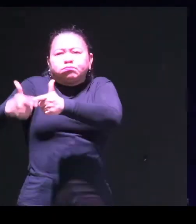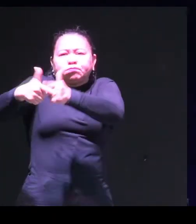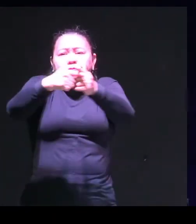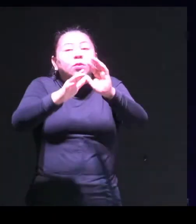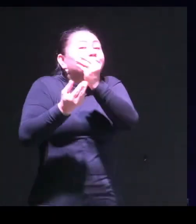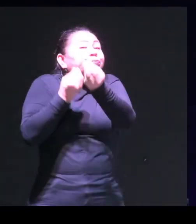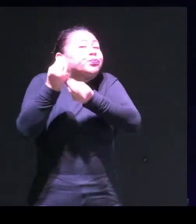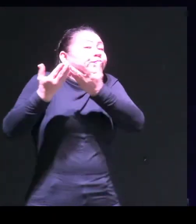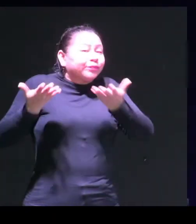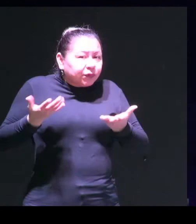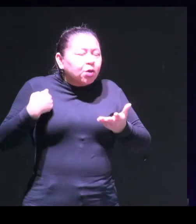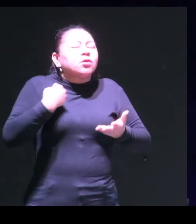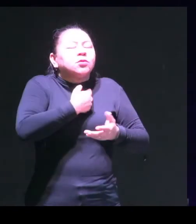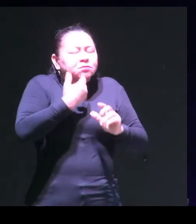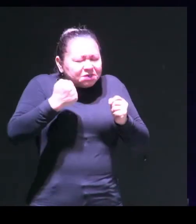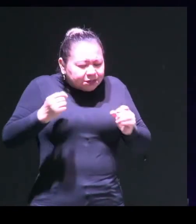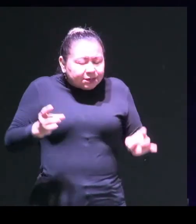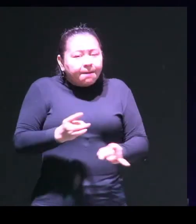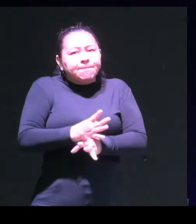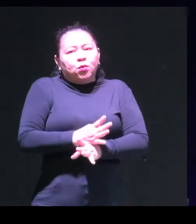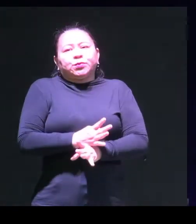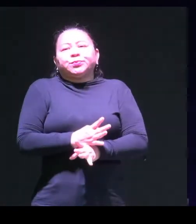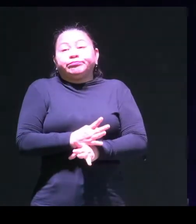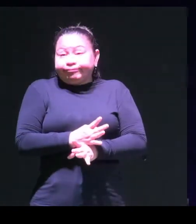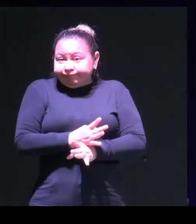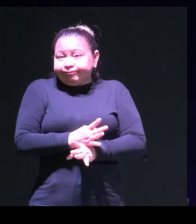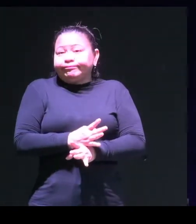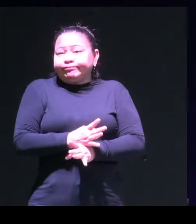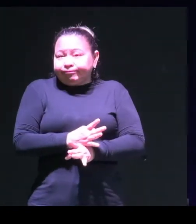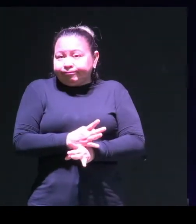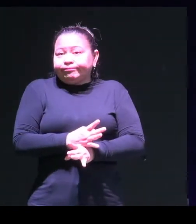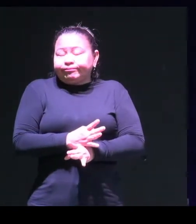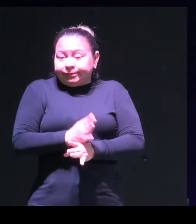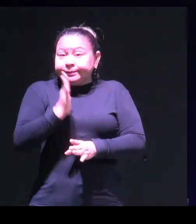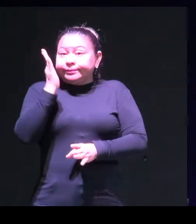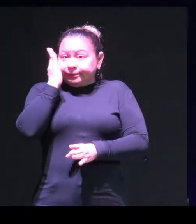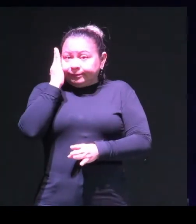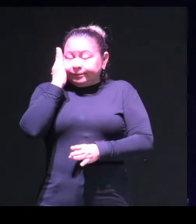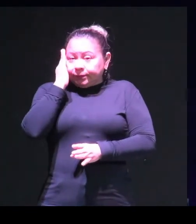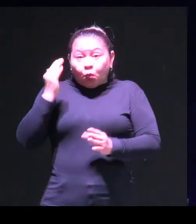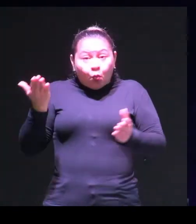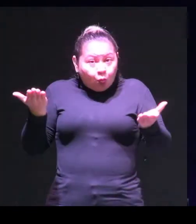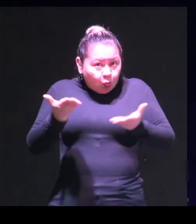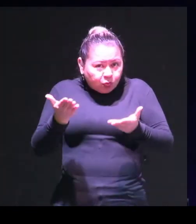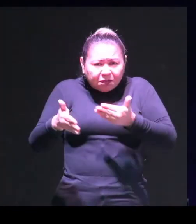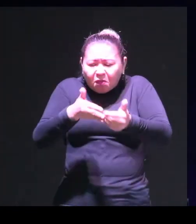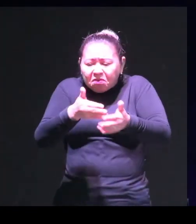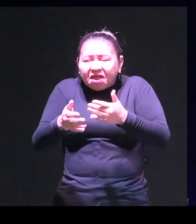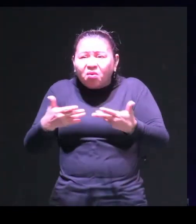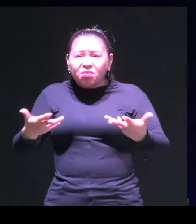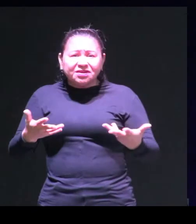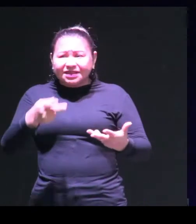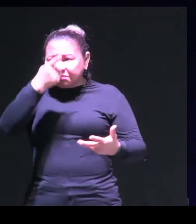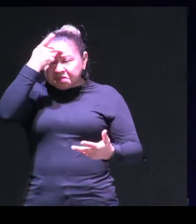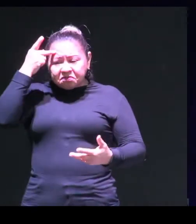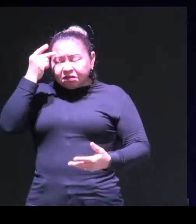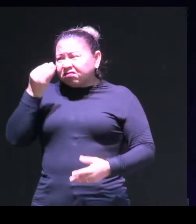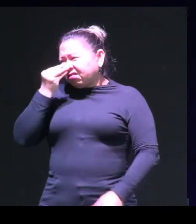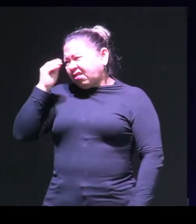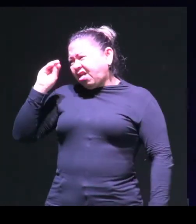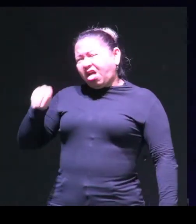sim, nós temos que estar preparados. Sabe, irmãos, hoje em dia por qualquer coisa se deixa o